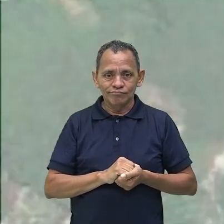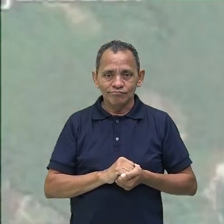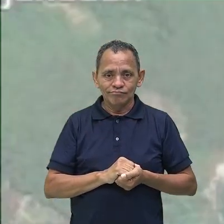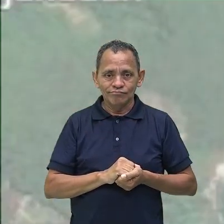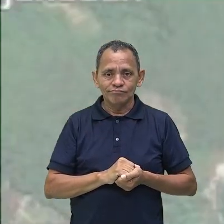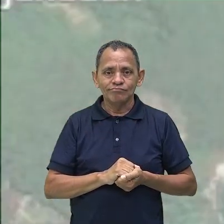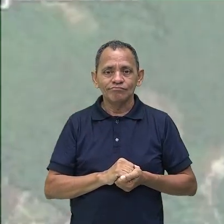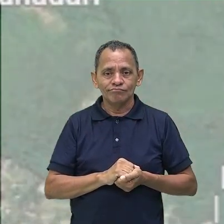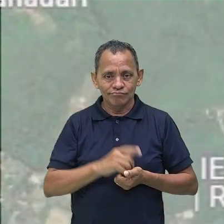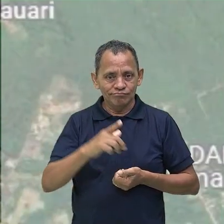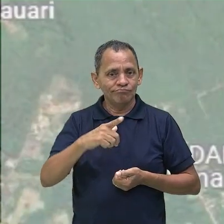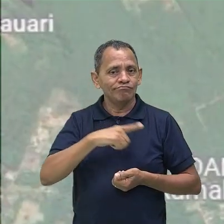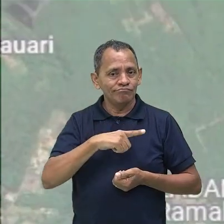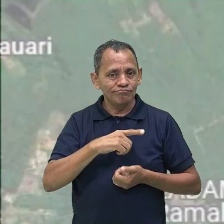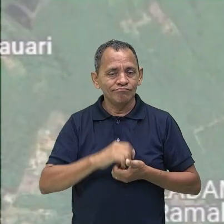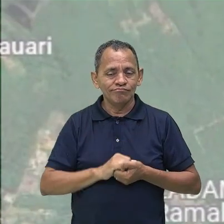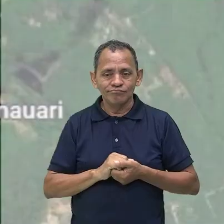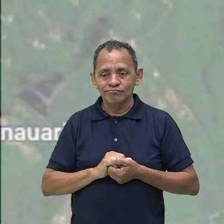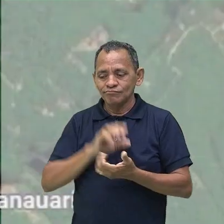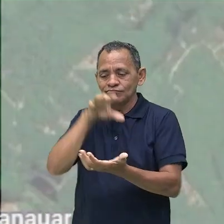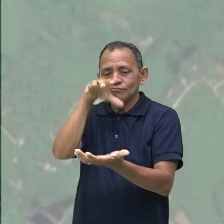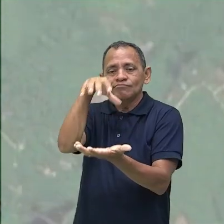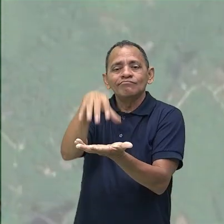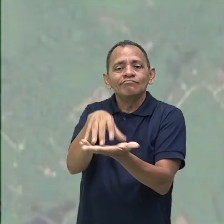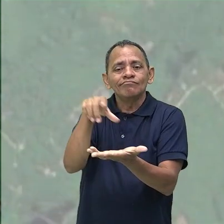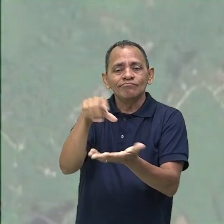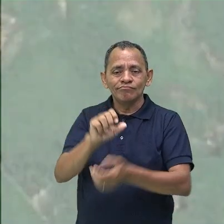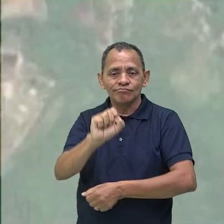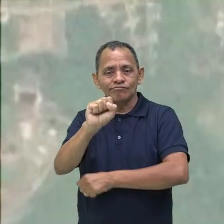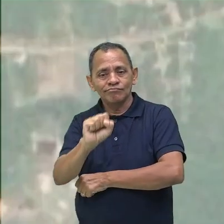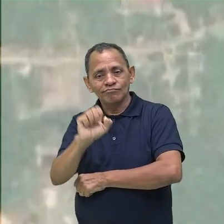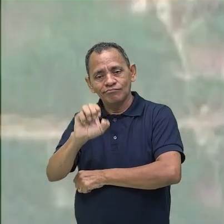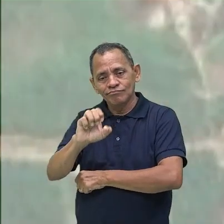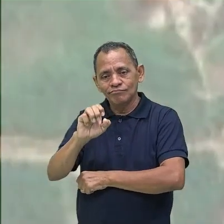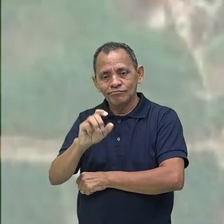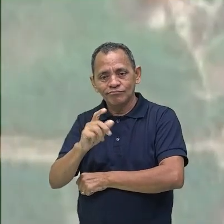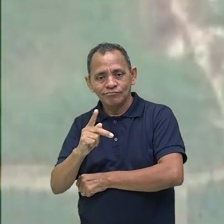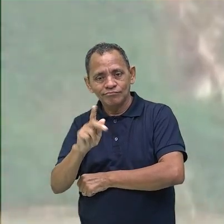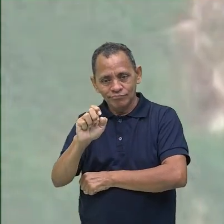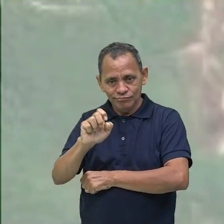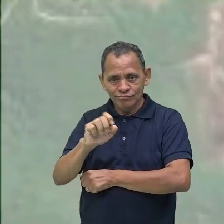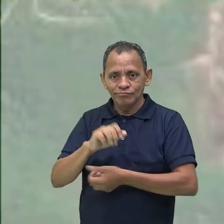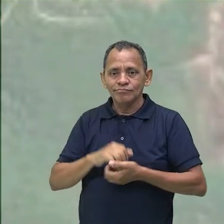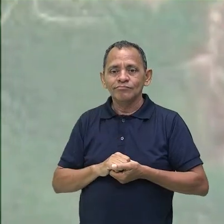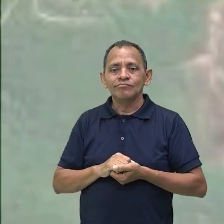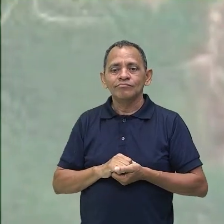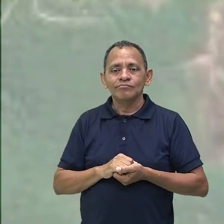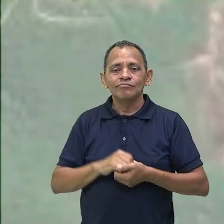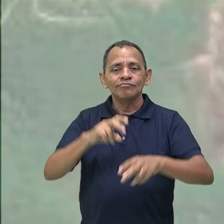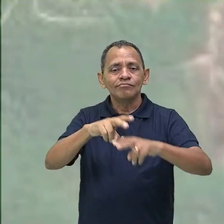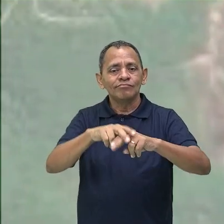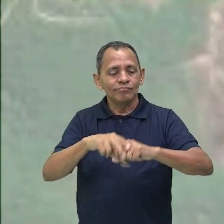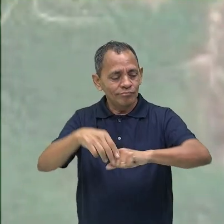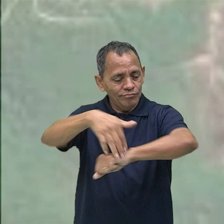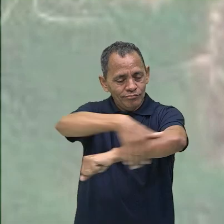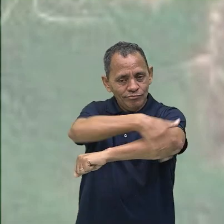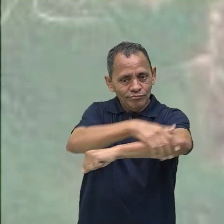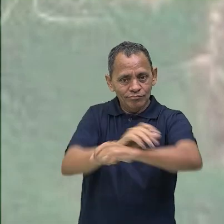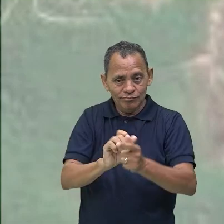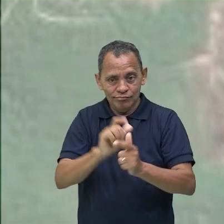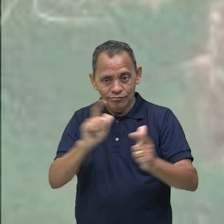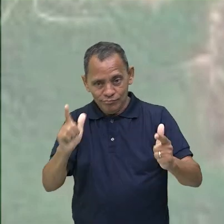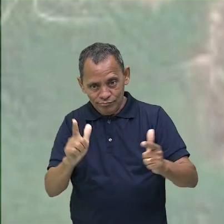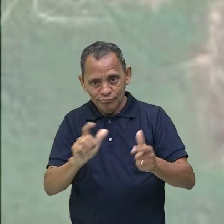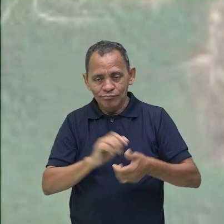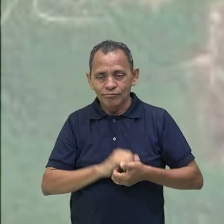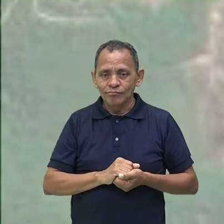sendo a sede do local, provavelmente, e isso vem através de uma estrada maior, né? Uma rodovia maior,